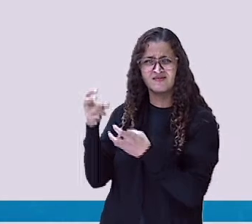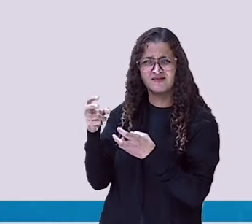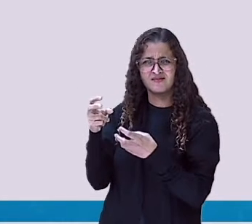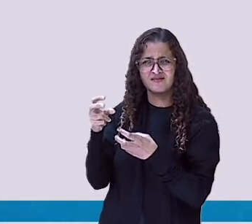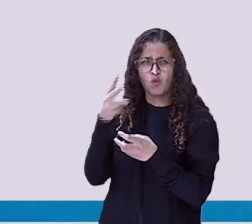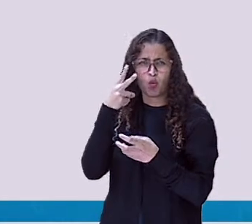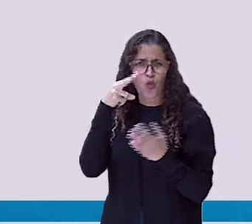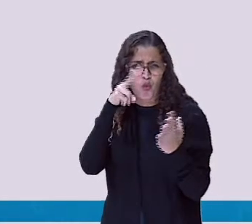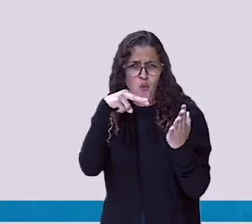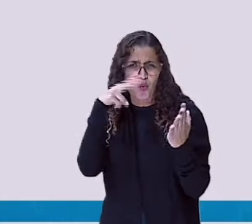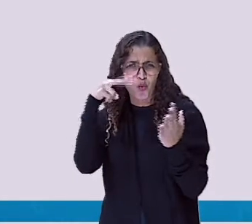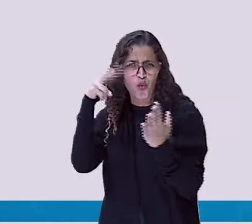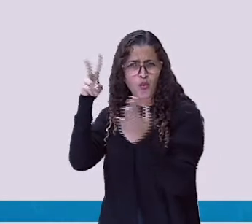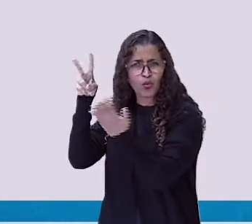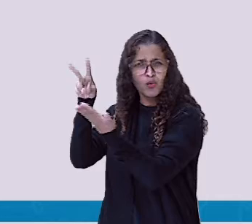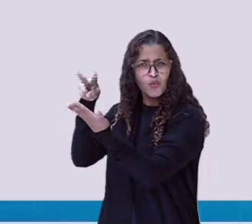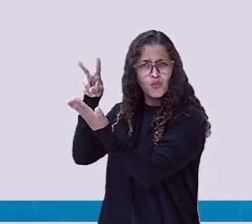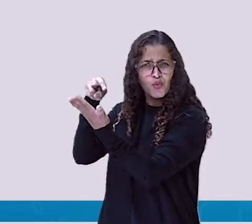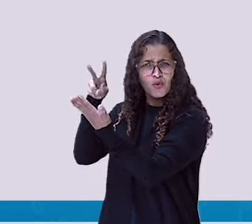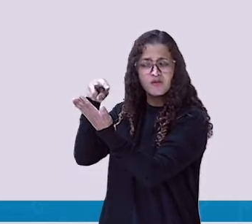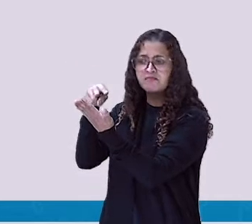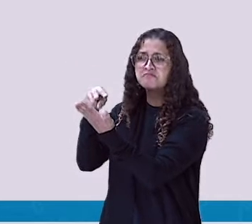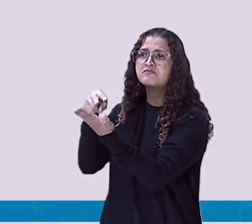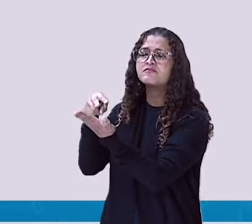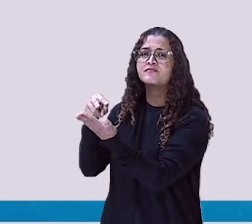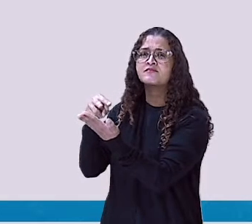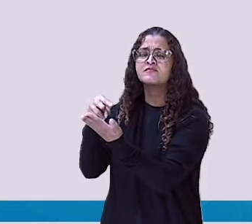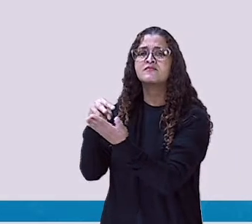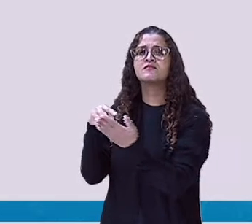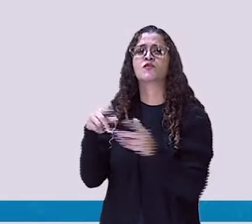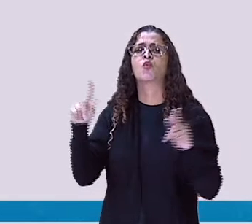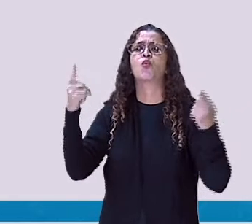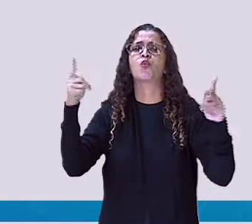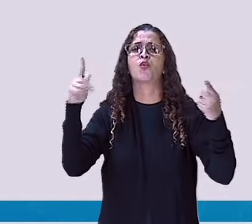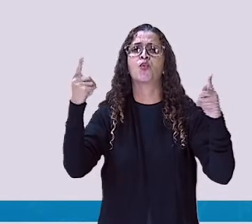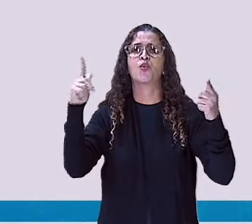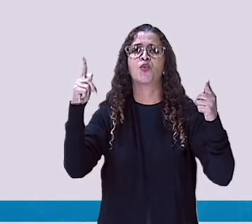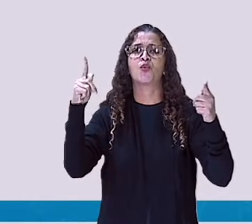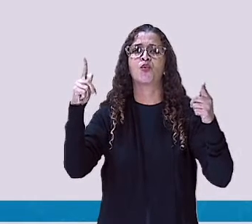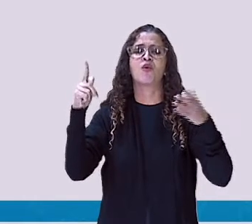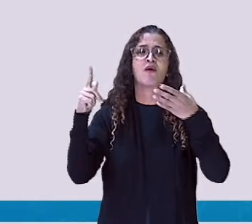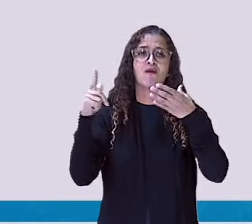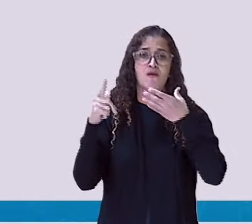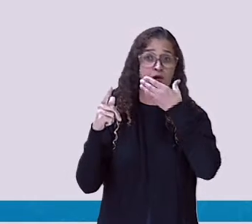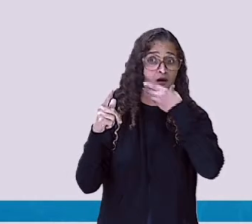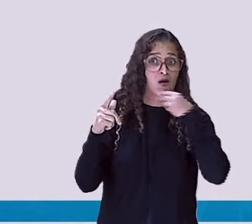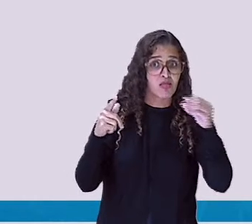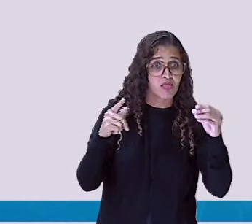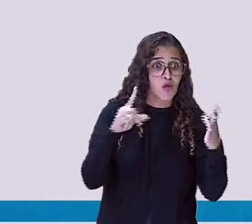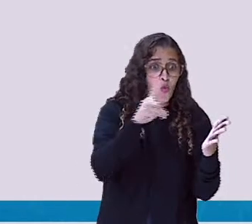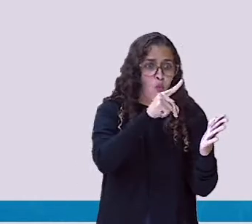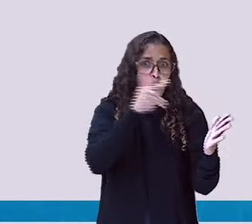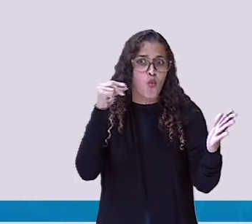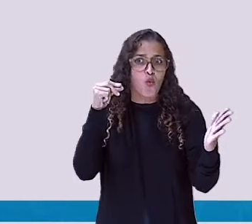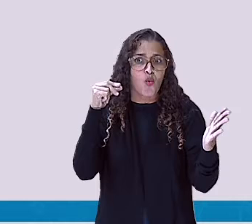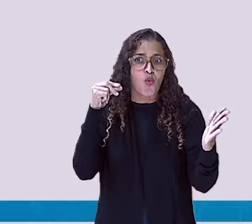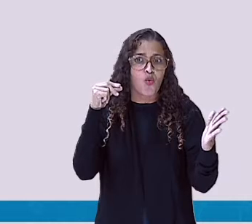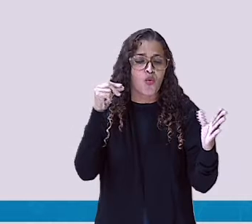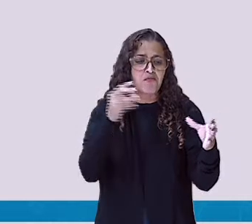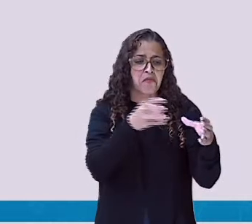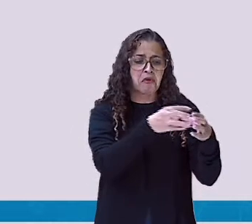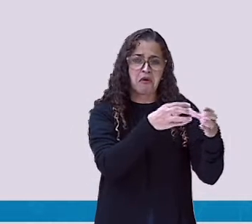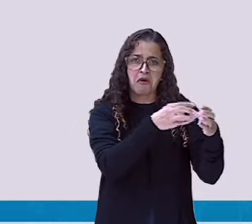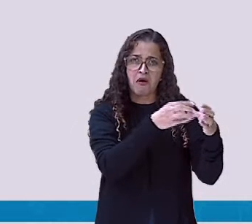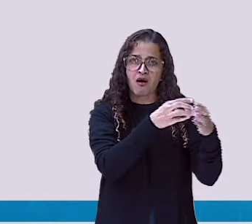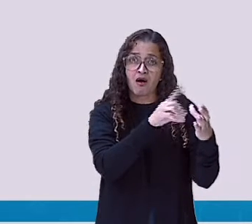de ler, qual foi o lazer preferido pelos meninos? Sim, você